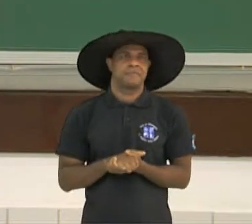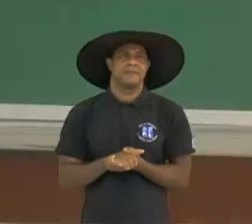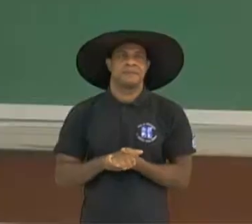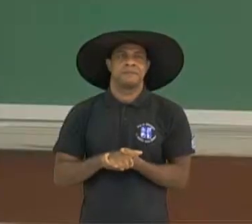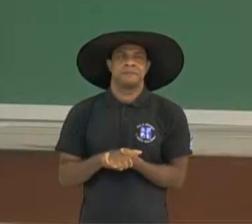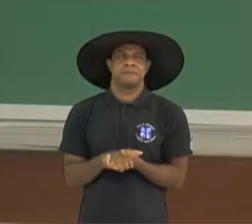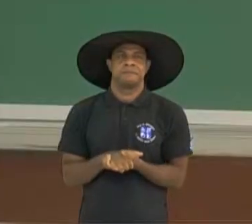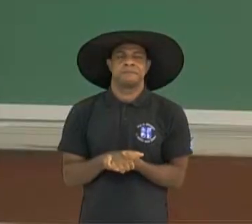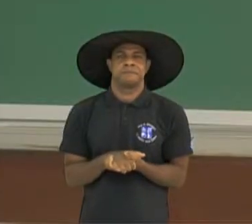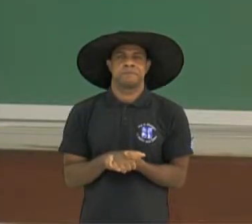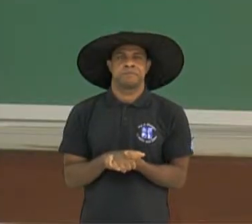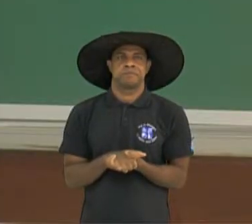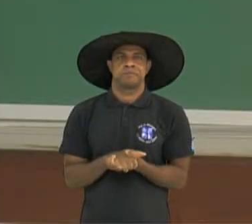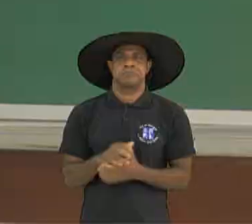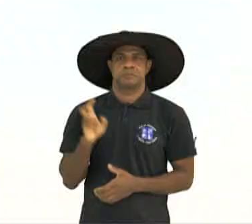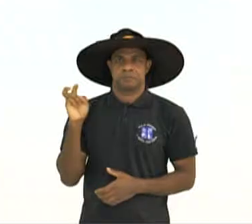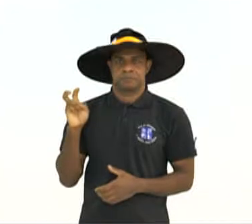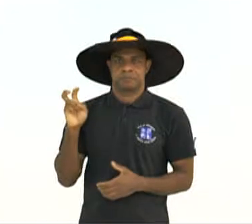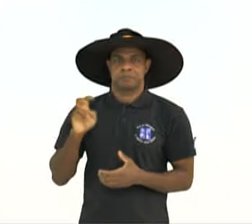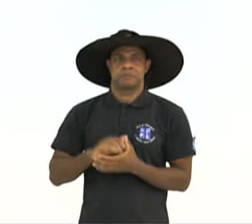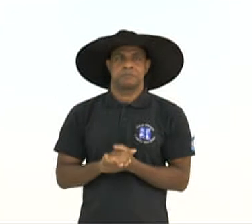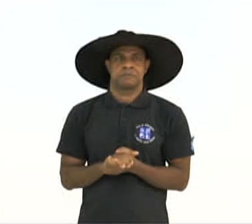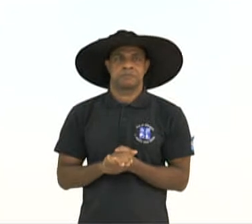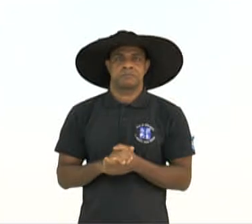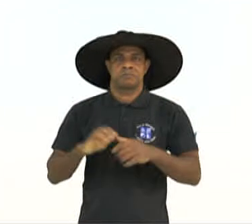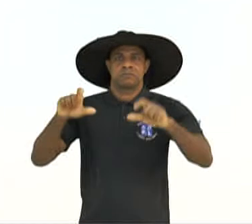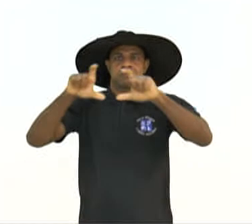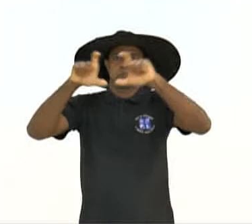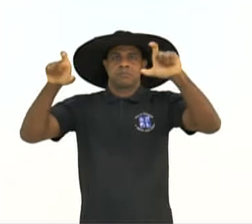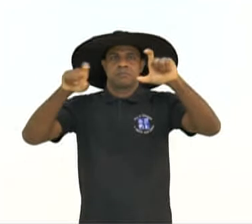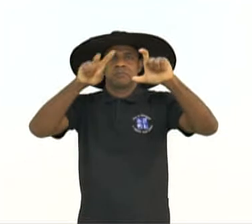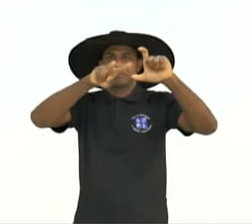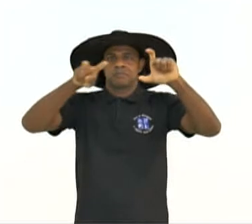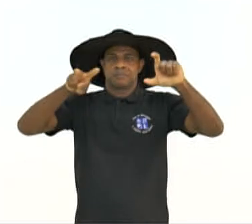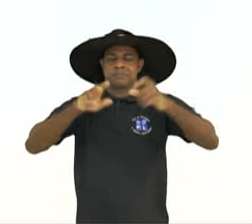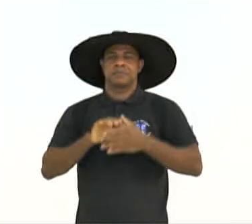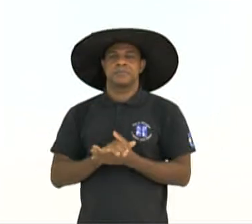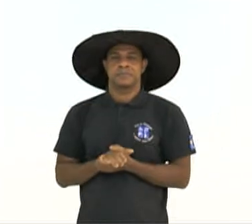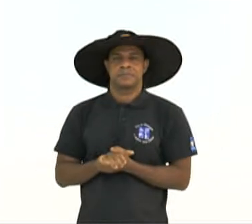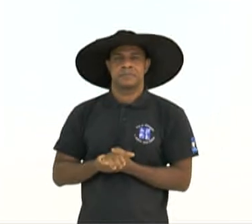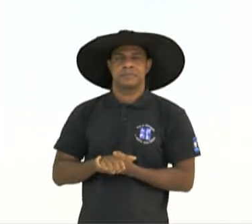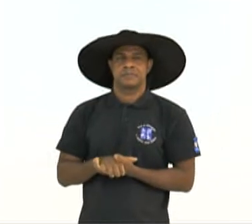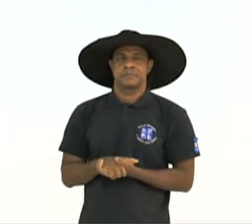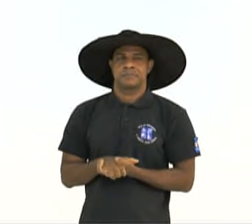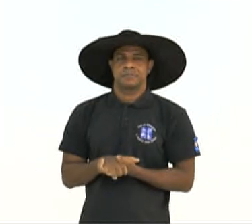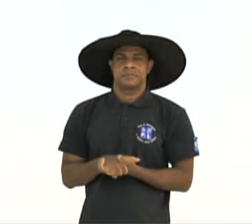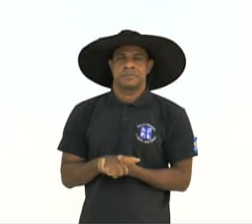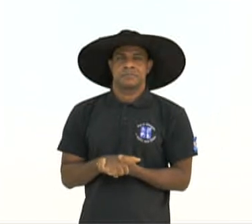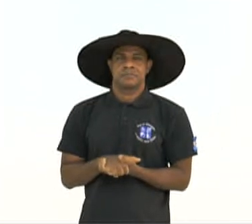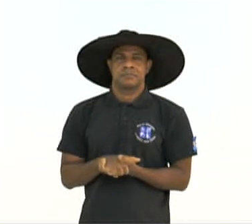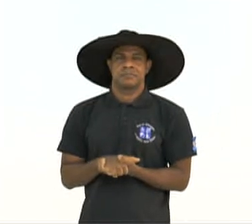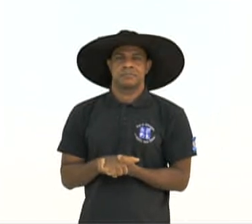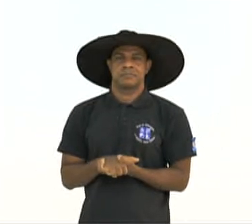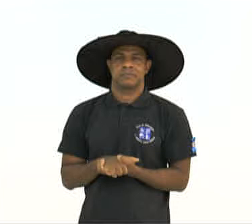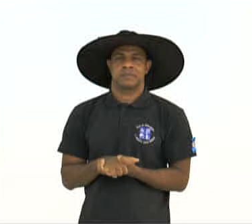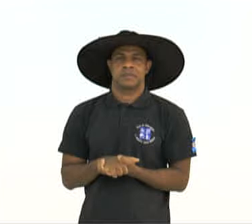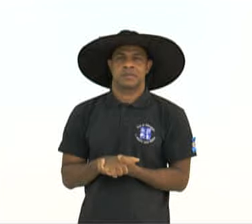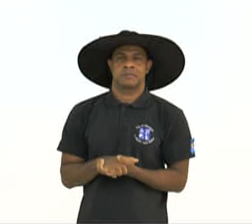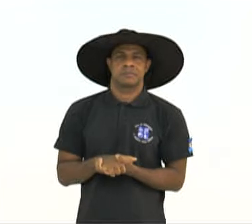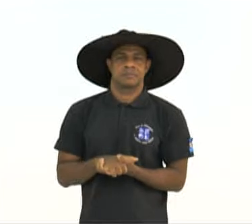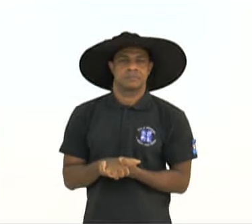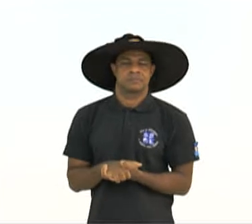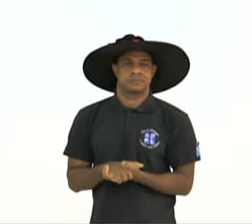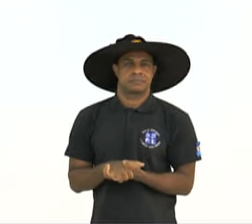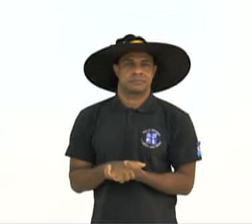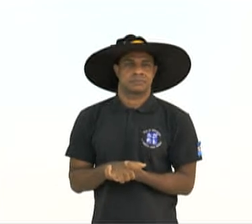Borrowing from European traditions, Americans began to dress up costumes and go house to house asking for food